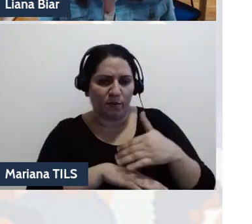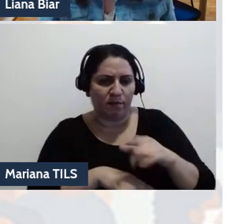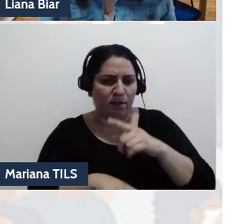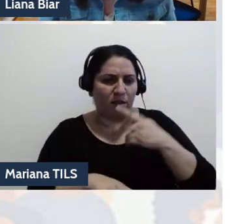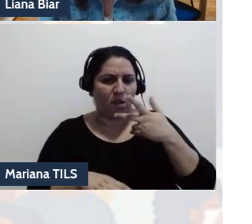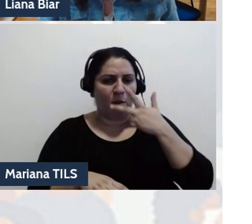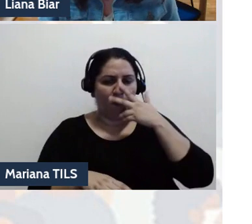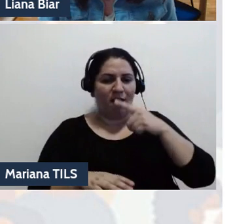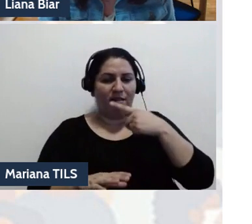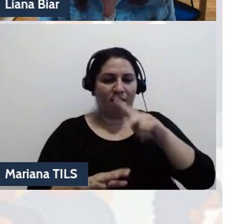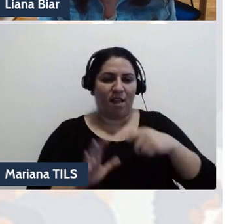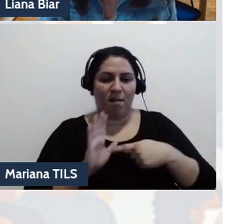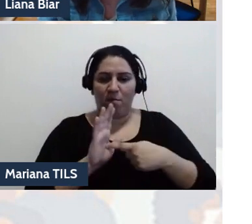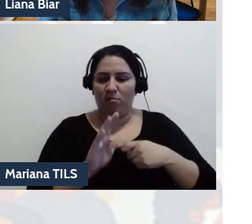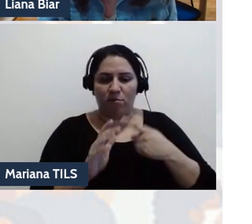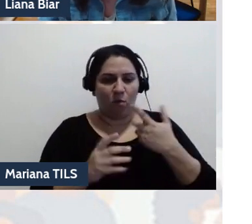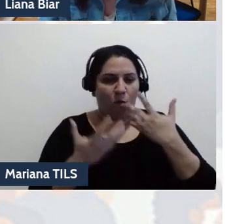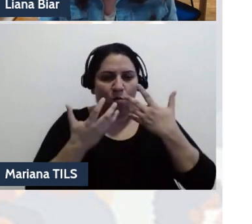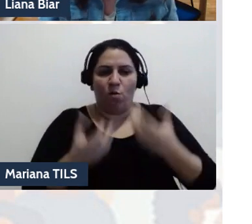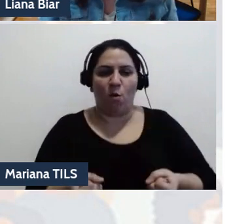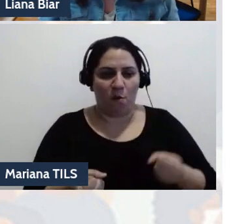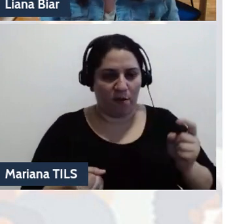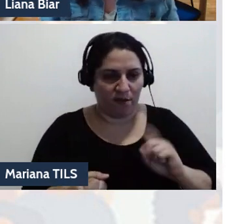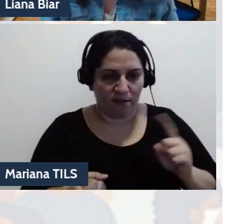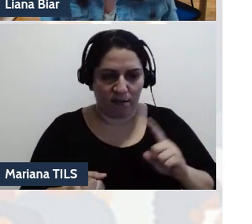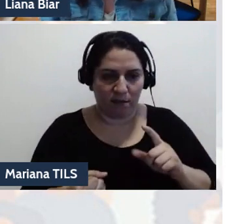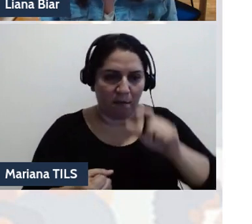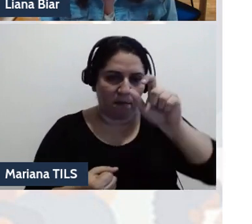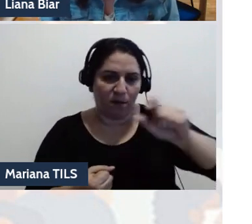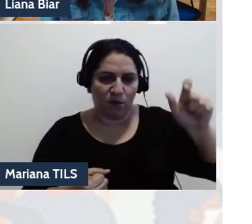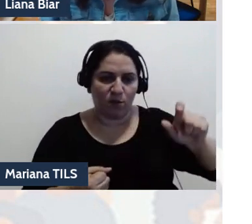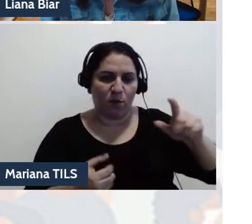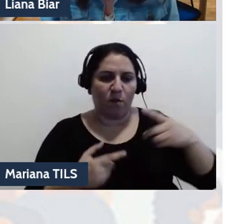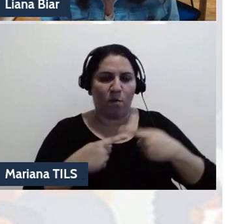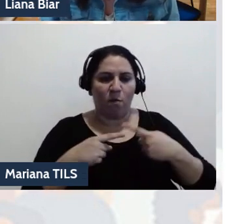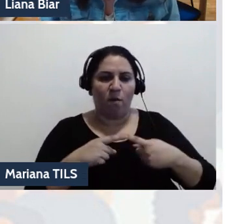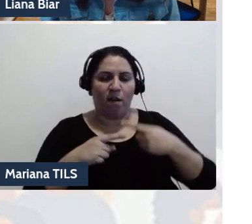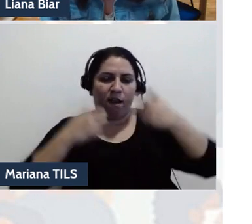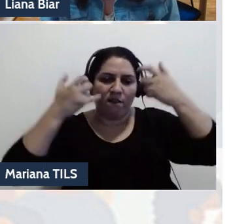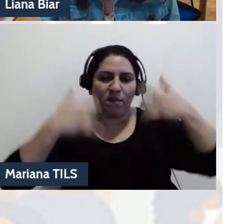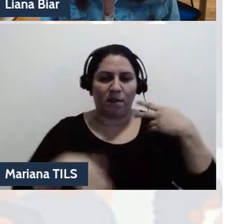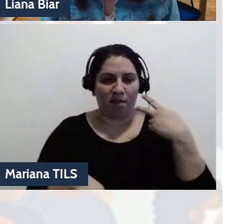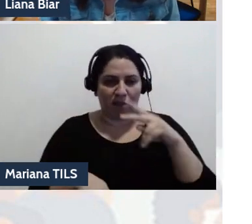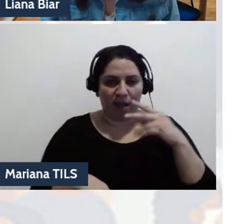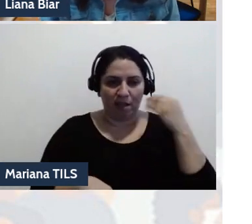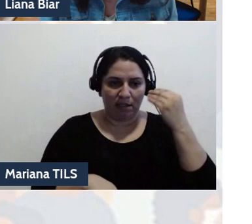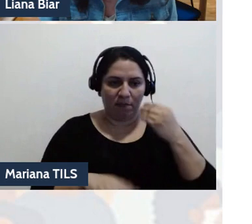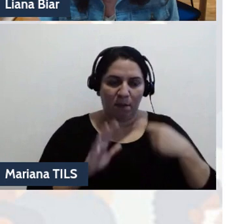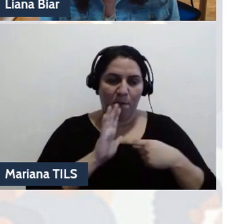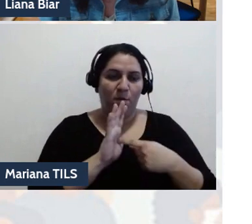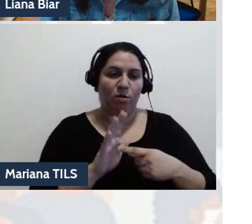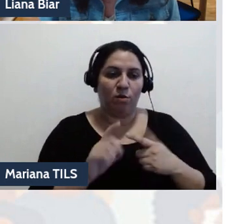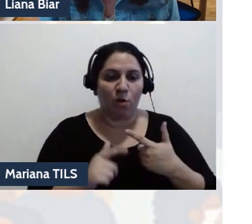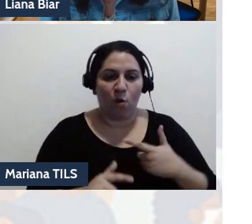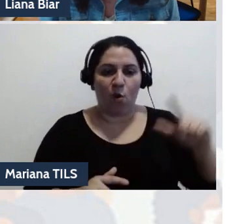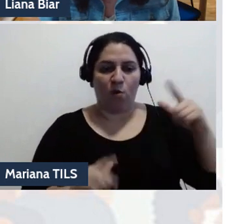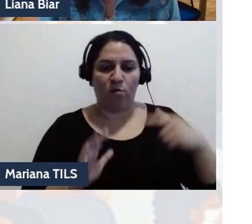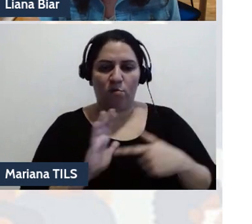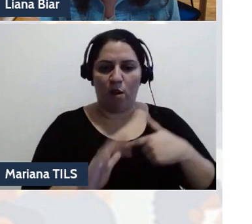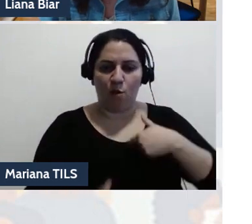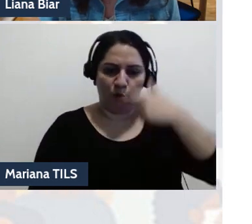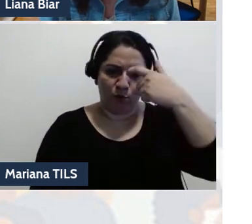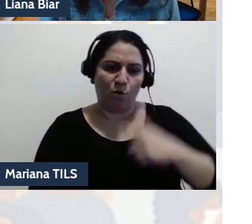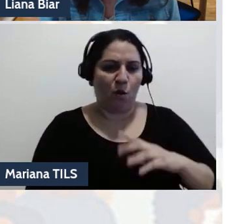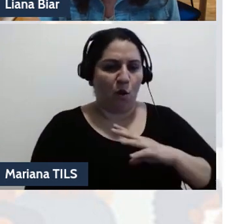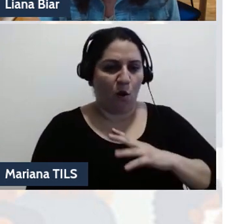uma narrativa de rebeldia em relação às autoridades, né? Em que a Célia vai se apresentar como um exemplo de coragem